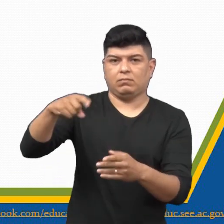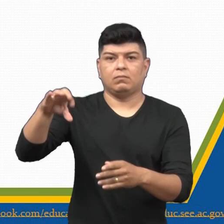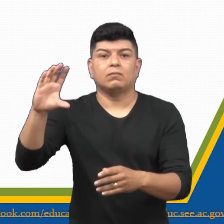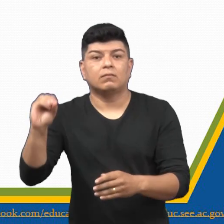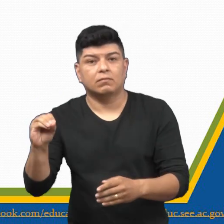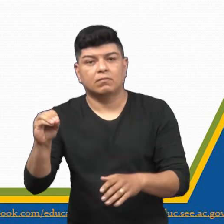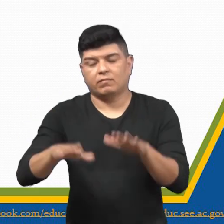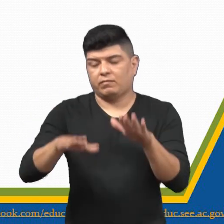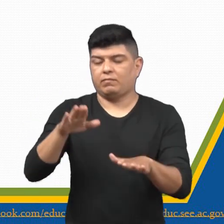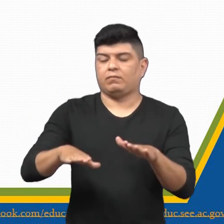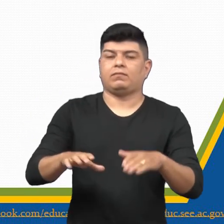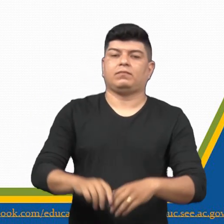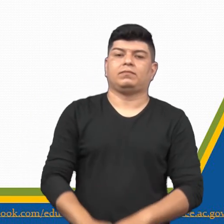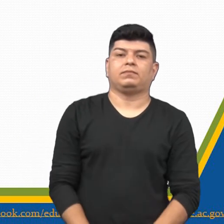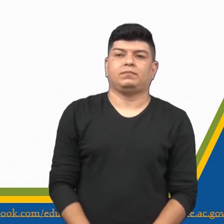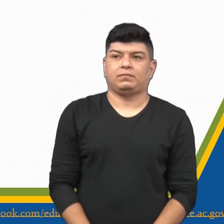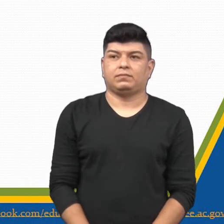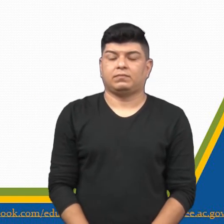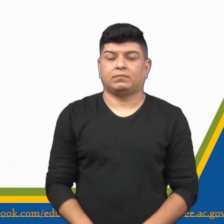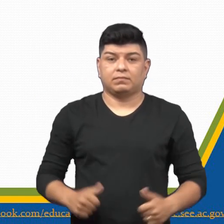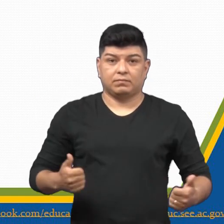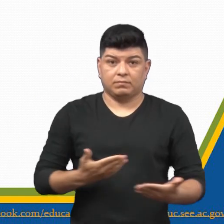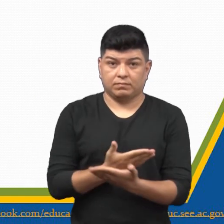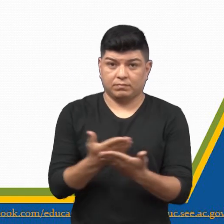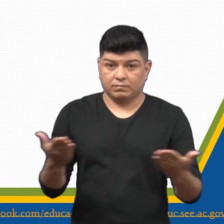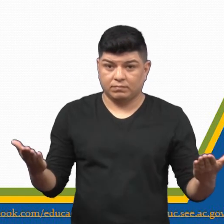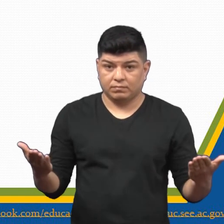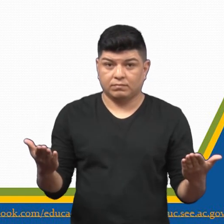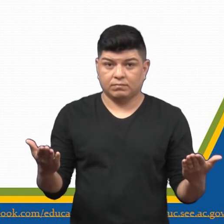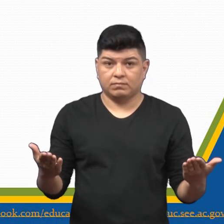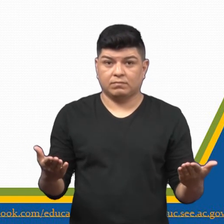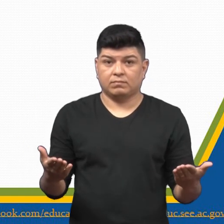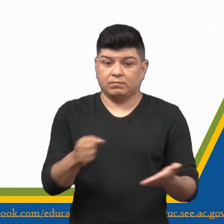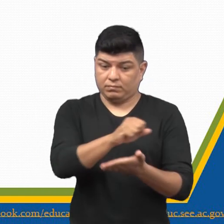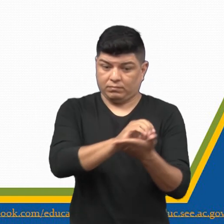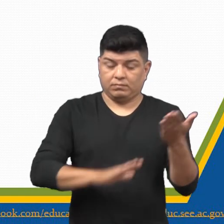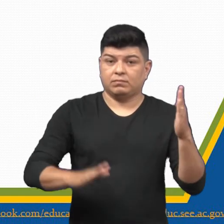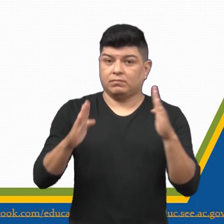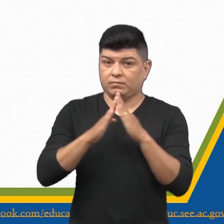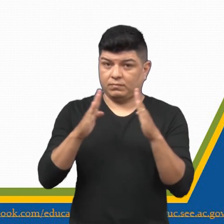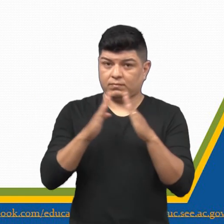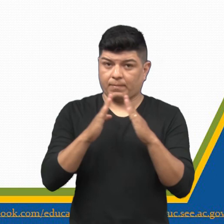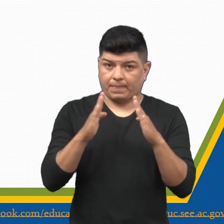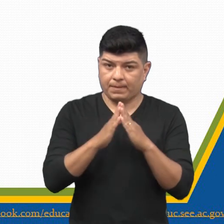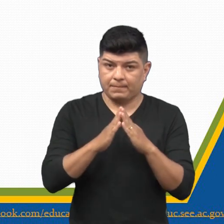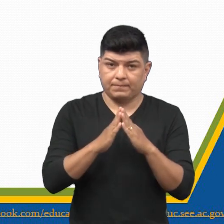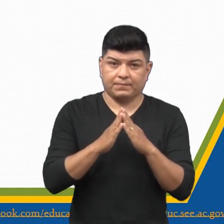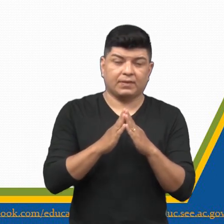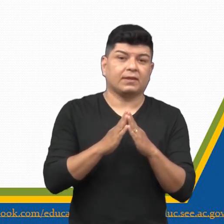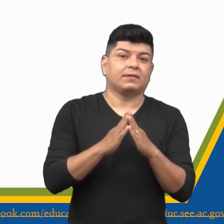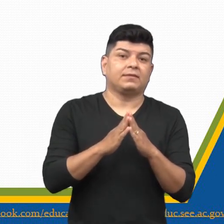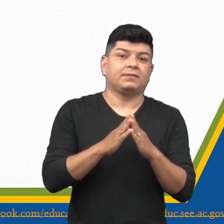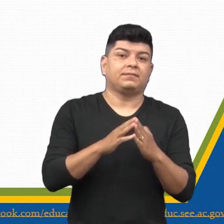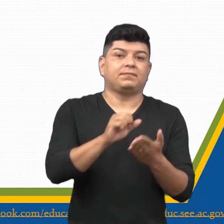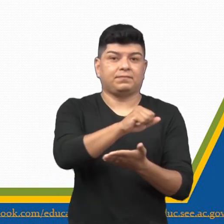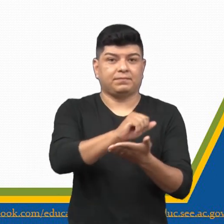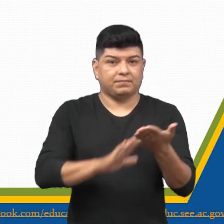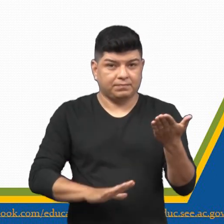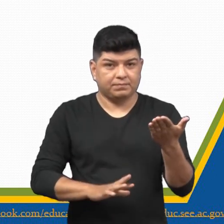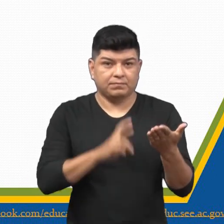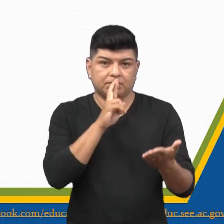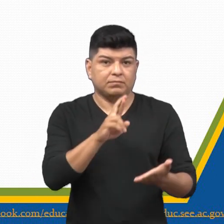elas são variáveis. Gente, quero deixar para vocês aqui uma atividade para casa. exercício com